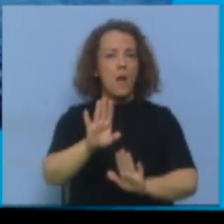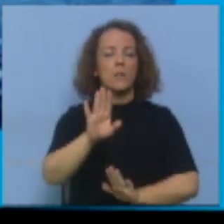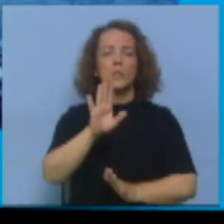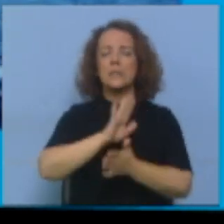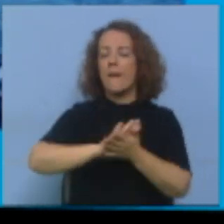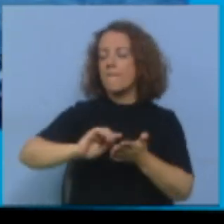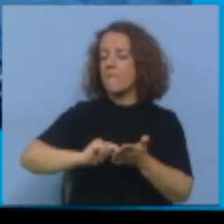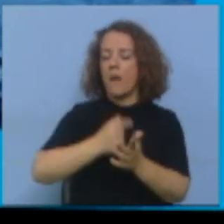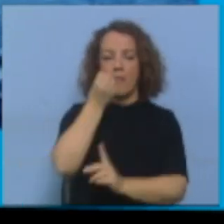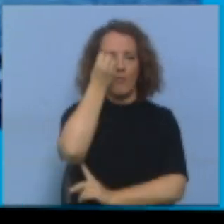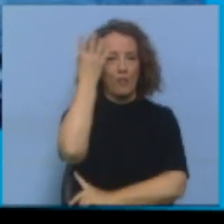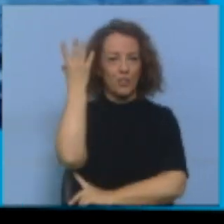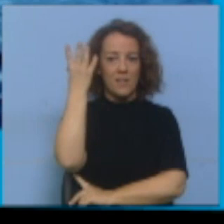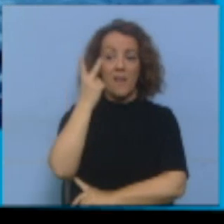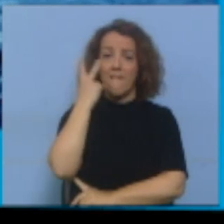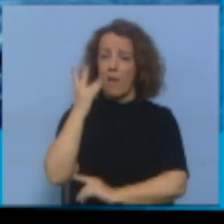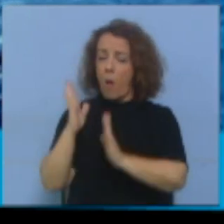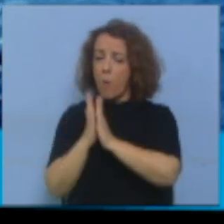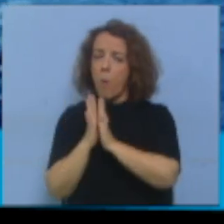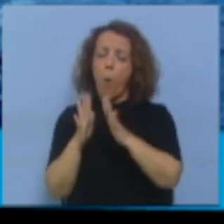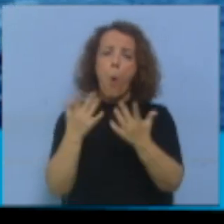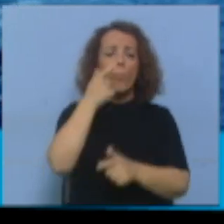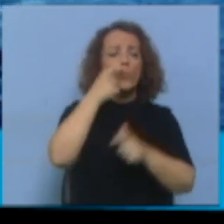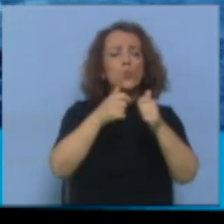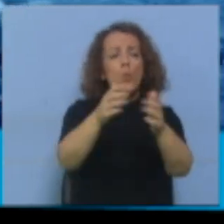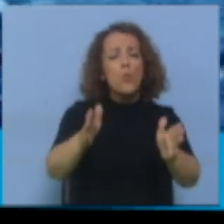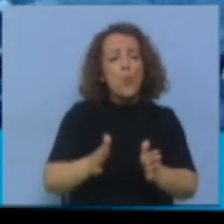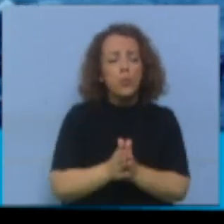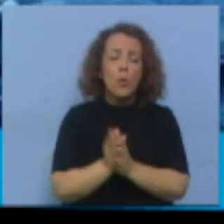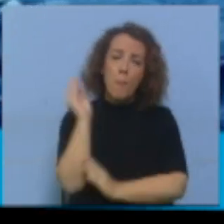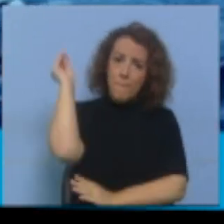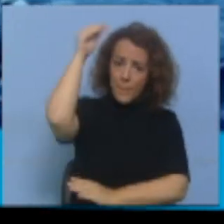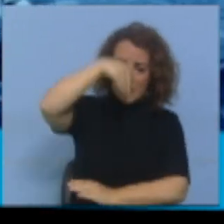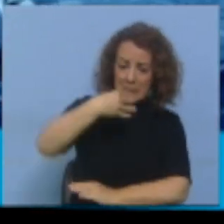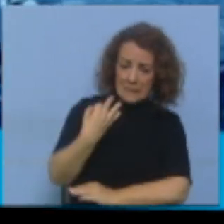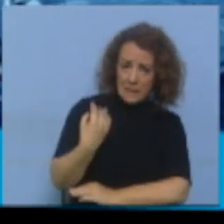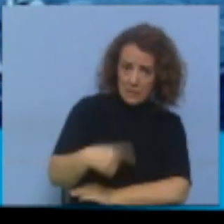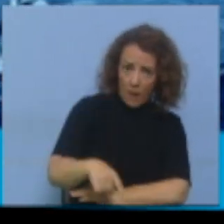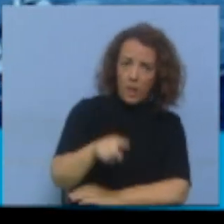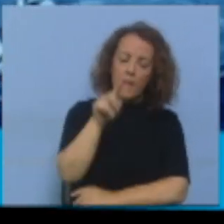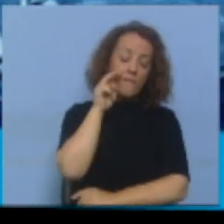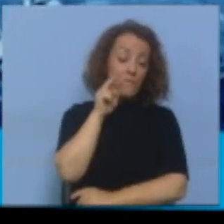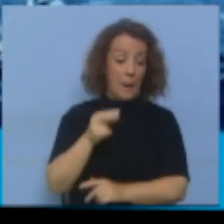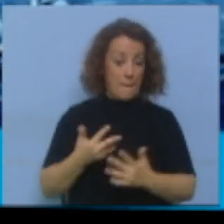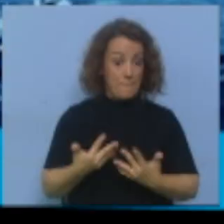determinante, seja para a vida religiosa, seja para todos os batizados, é ver o presente com os olhos da fé.